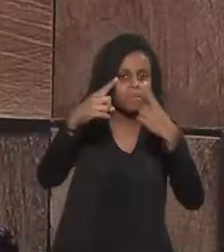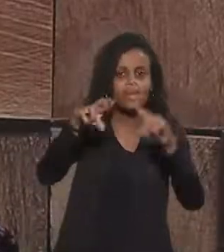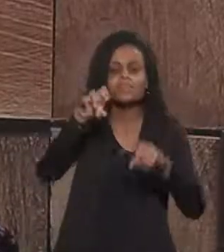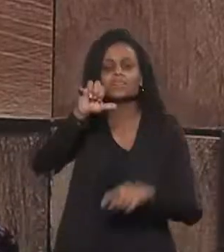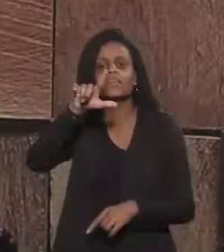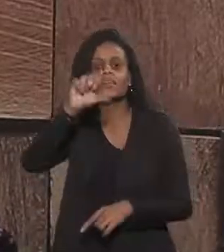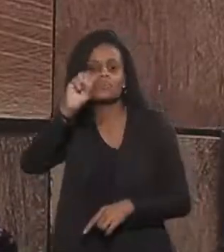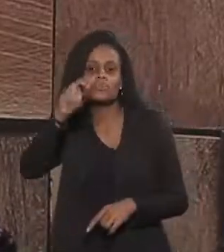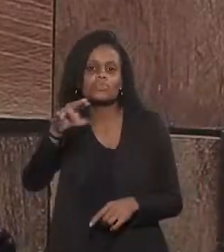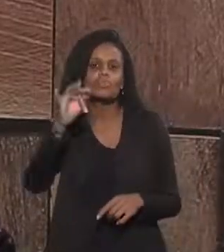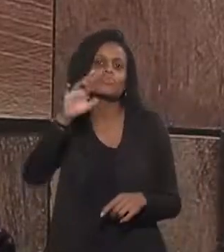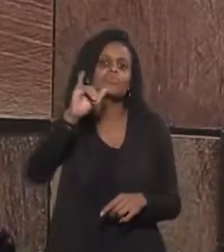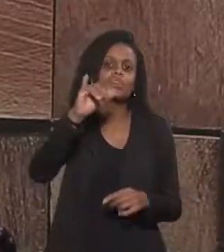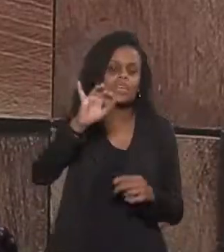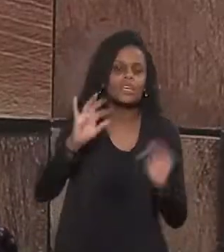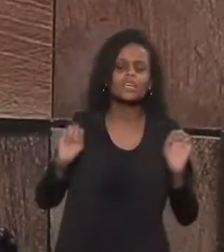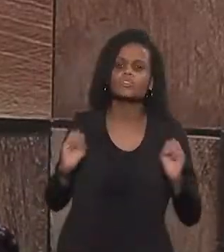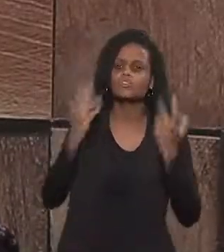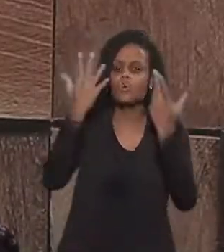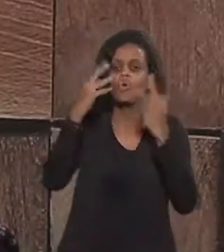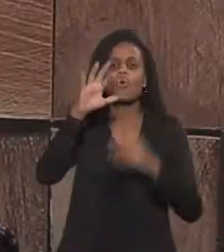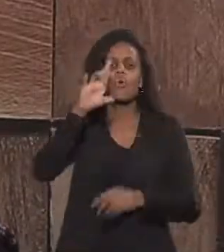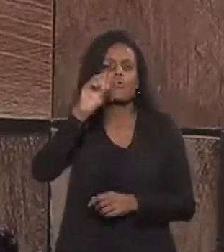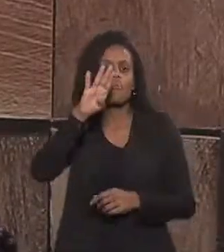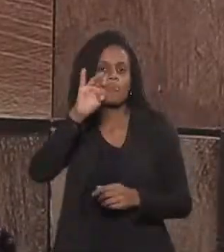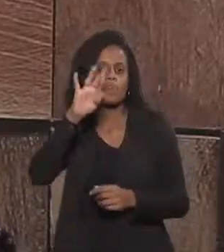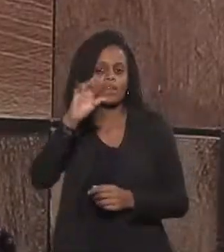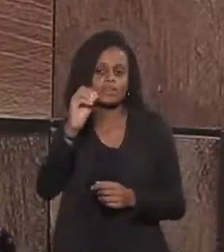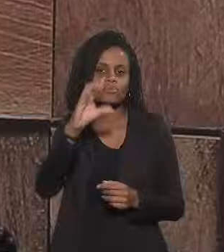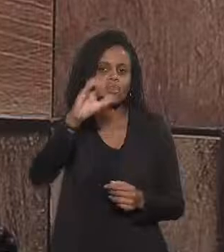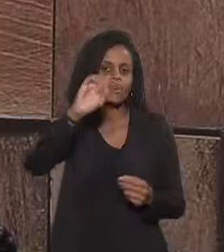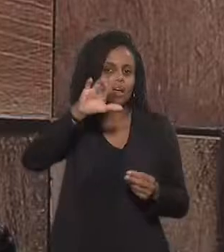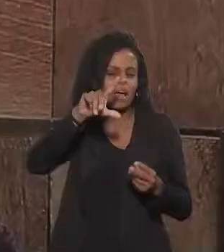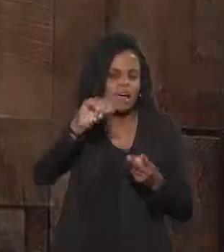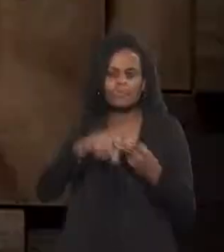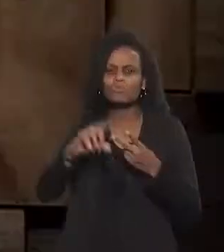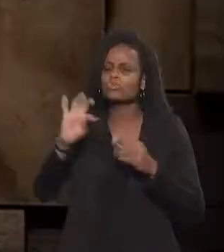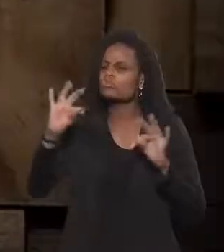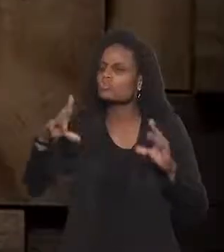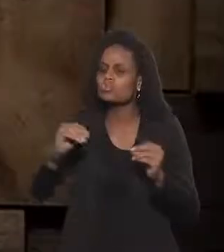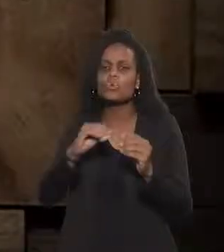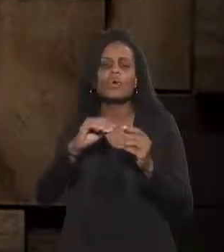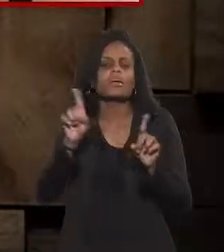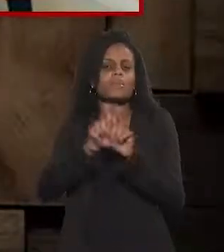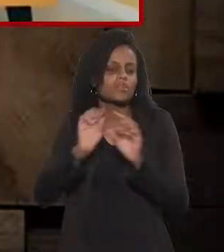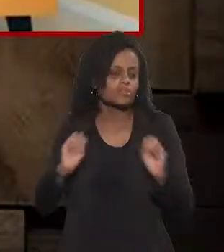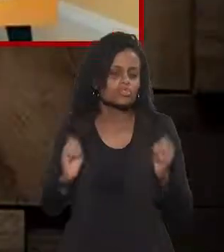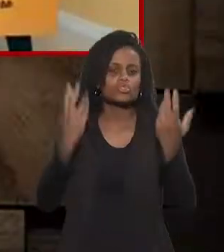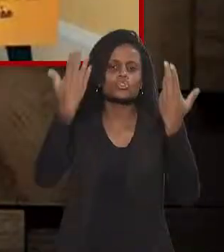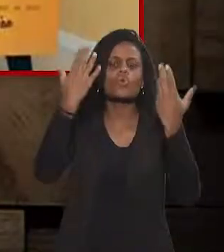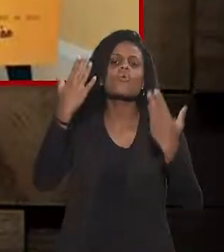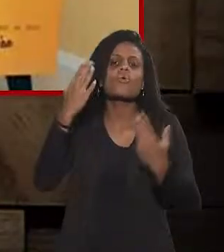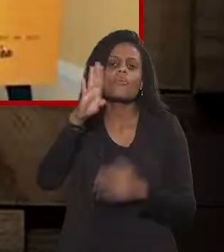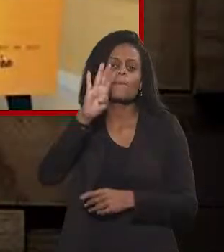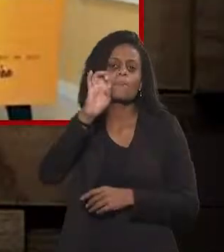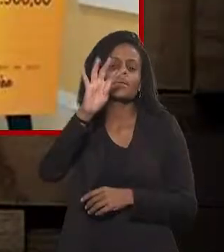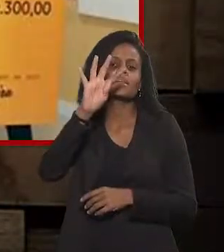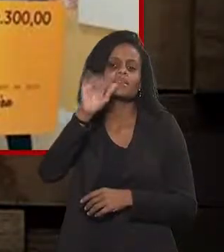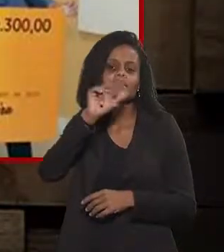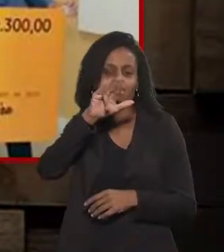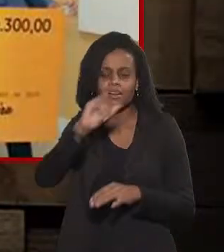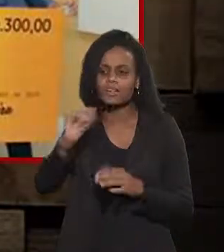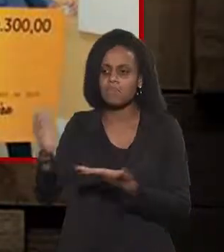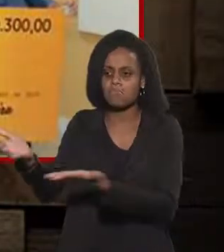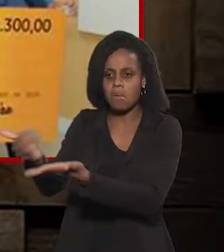Nelson Freire, show do Roberto Carlos, show da Maria Bethânia, do Caetano, para arrecadar dinheiro. São muitas ações para arrecadar os